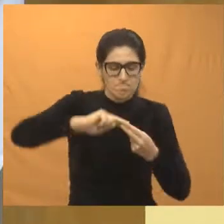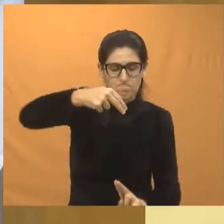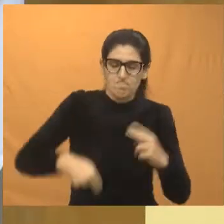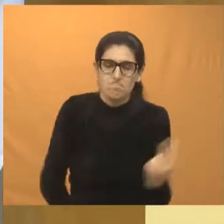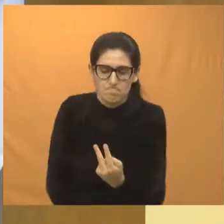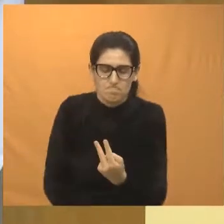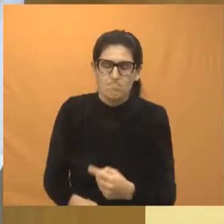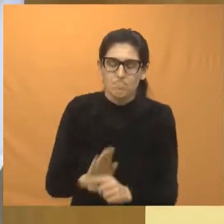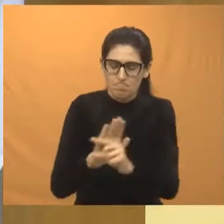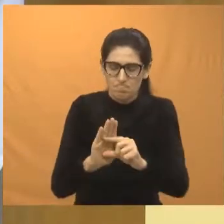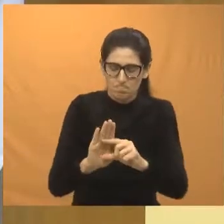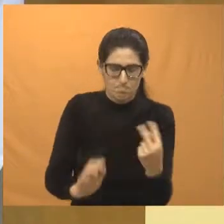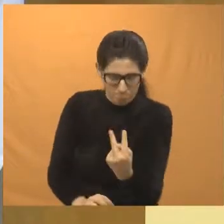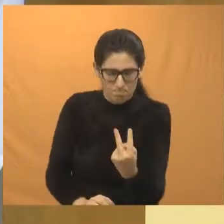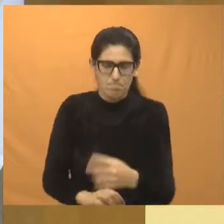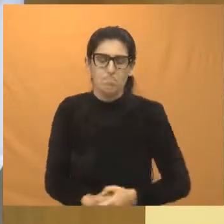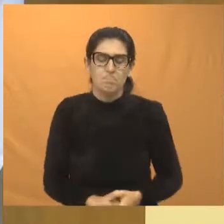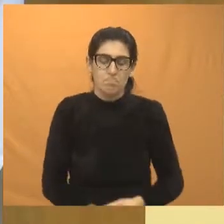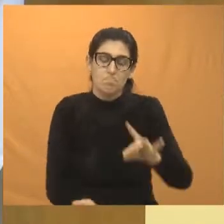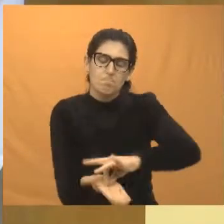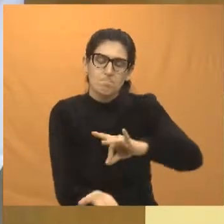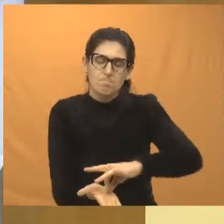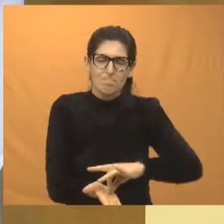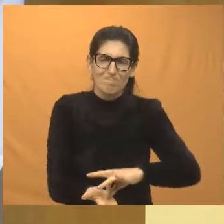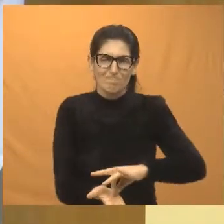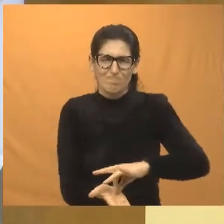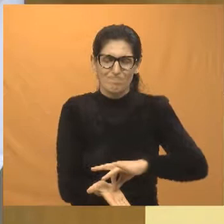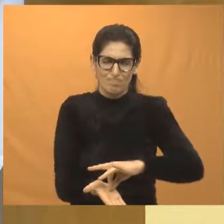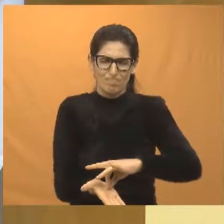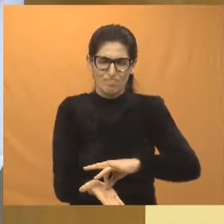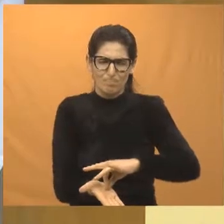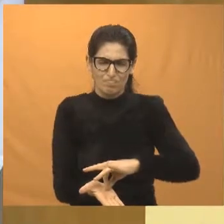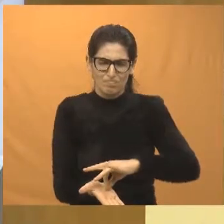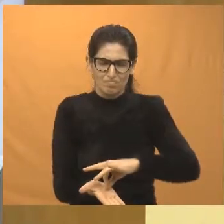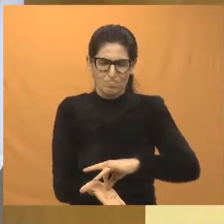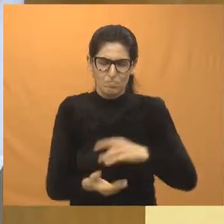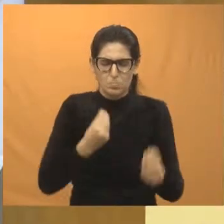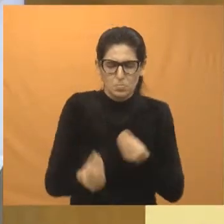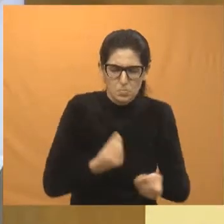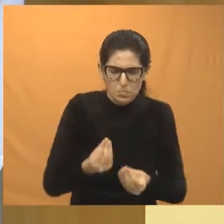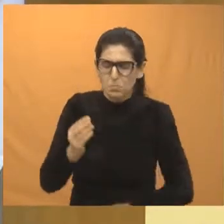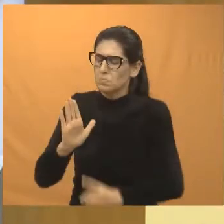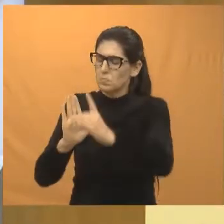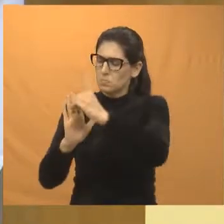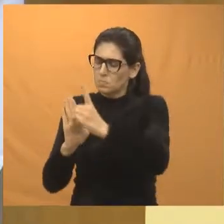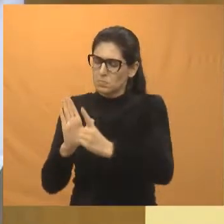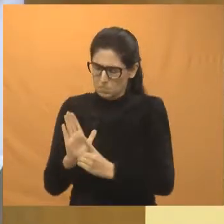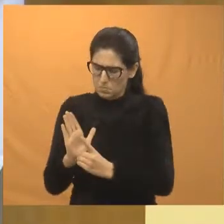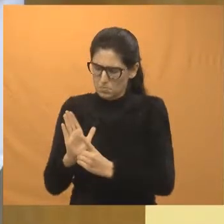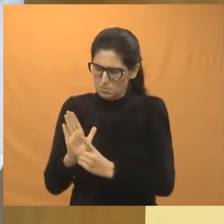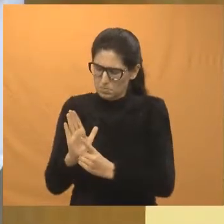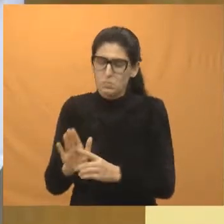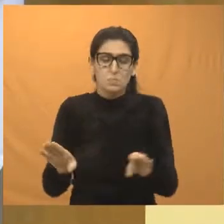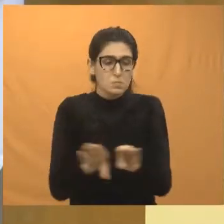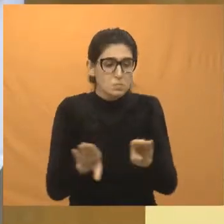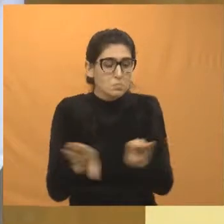assim: vai ser oficializado as ações através do decreto e ouvir o Conselho.